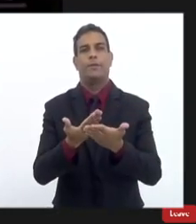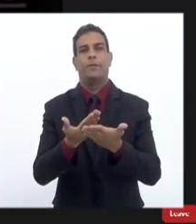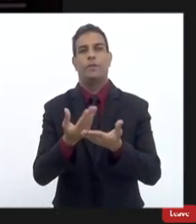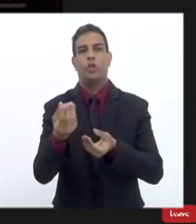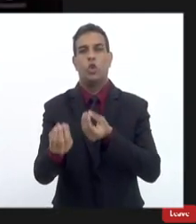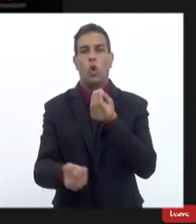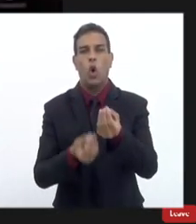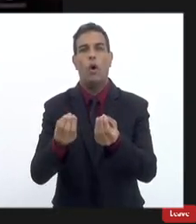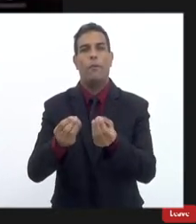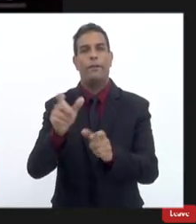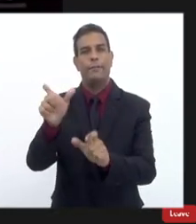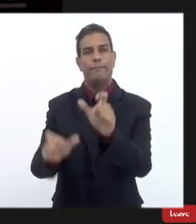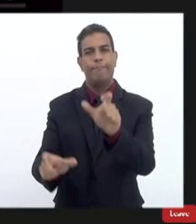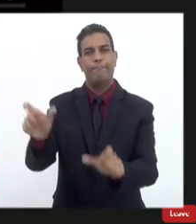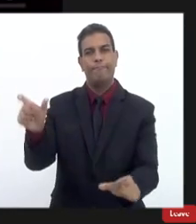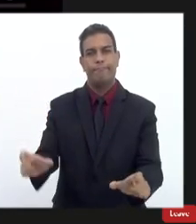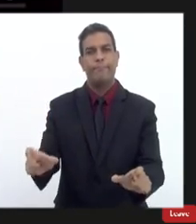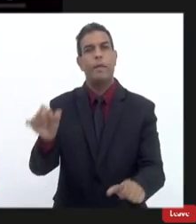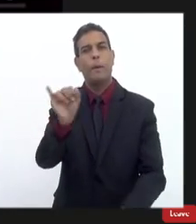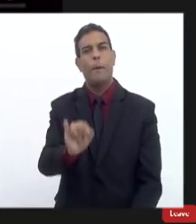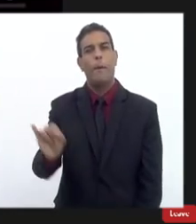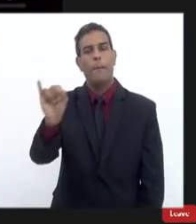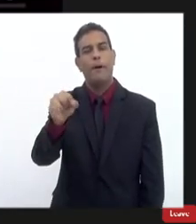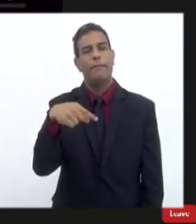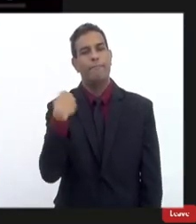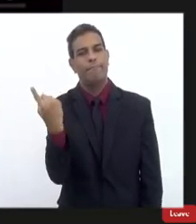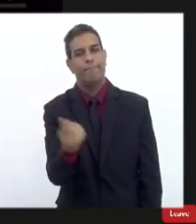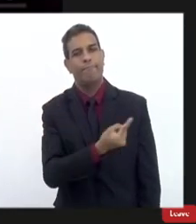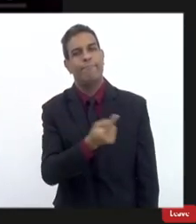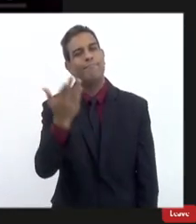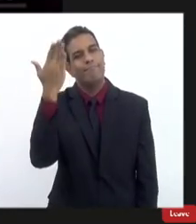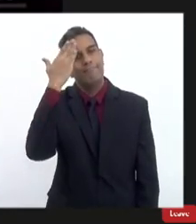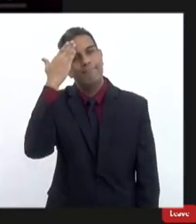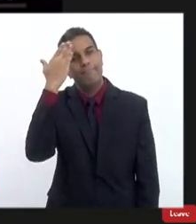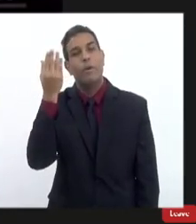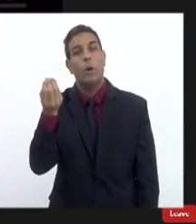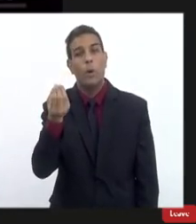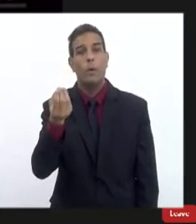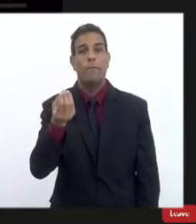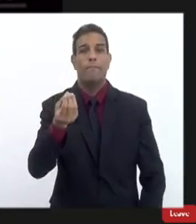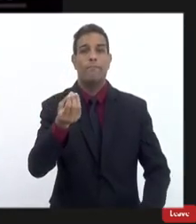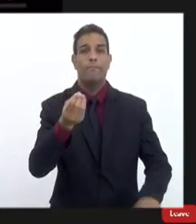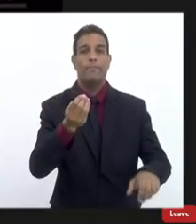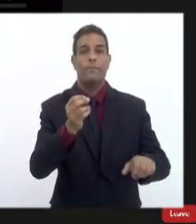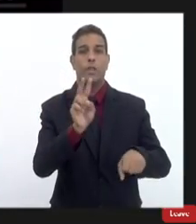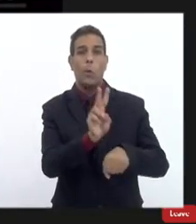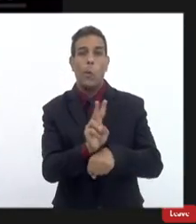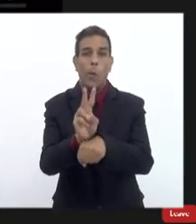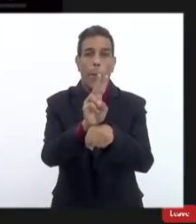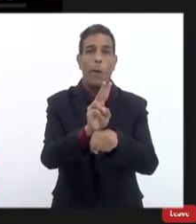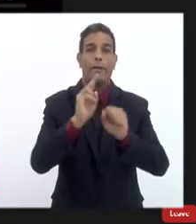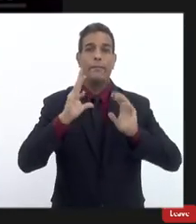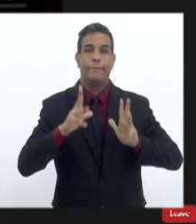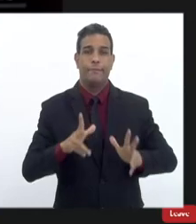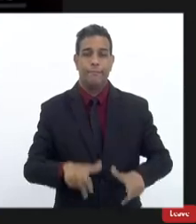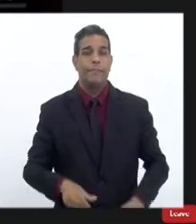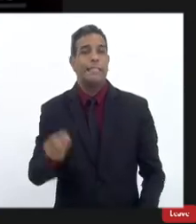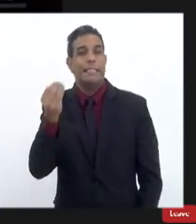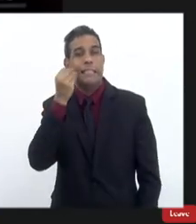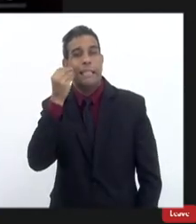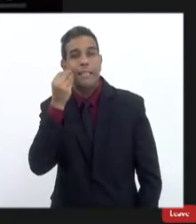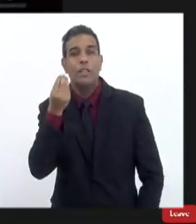foram apontados aqui, mas é necessário também a questão da biossegurança em relação à questão da testagem e